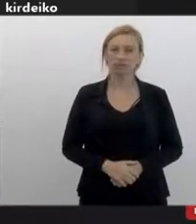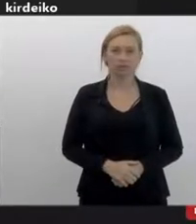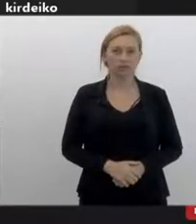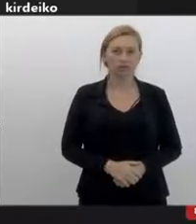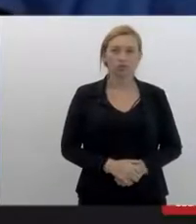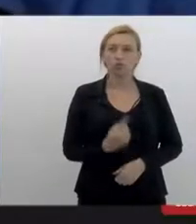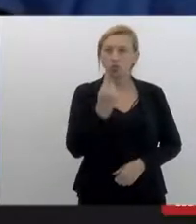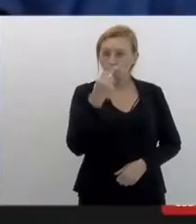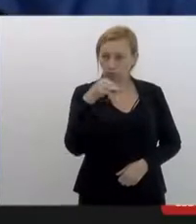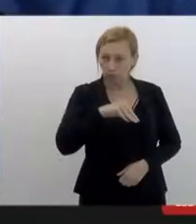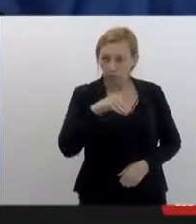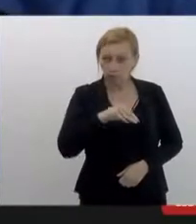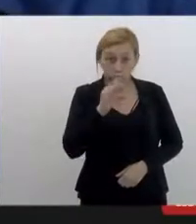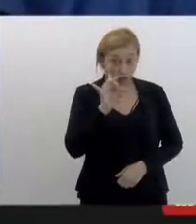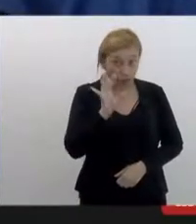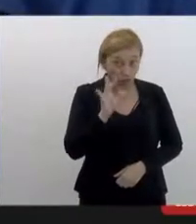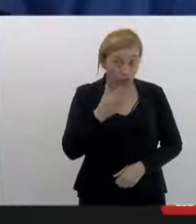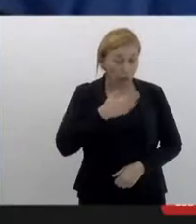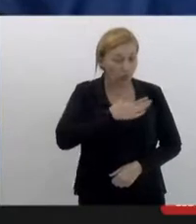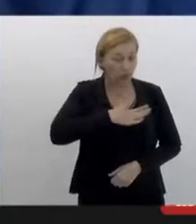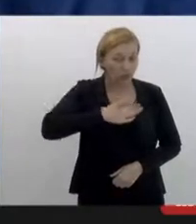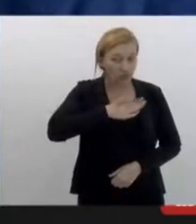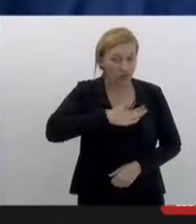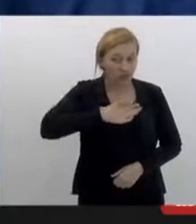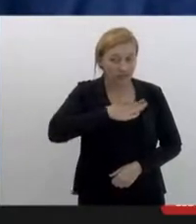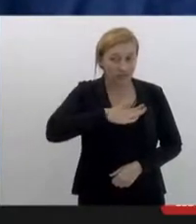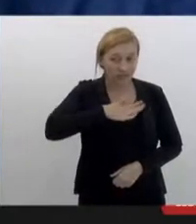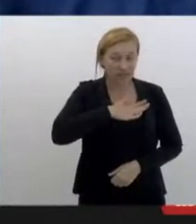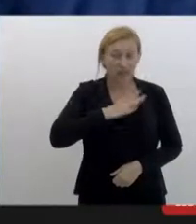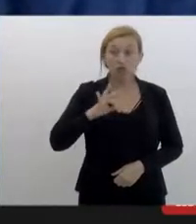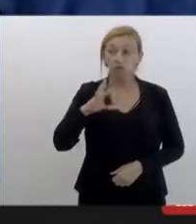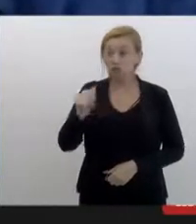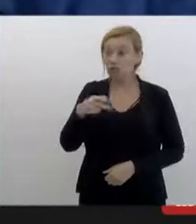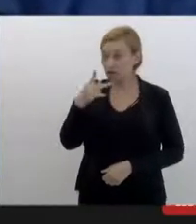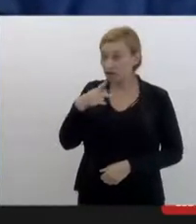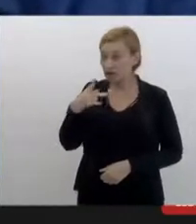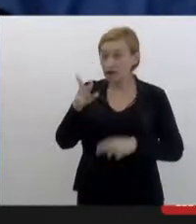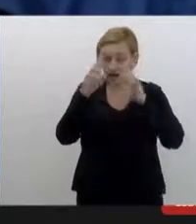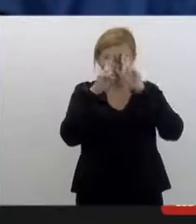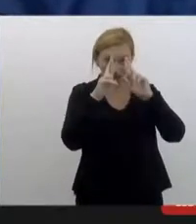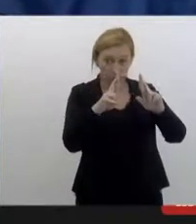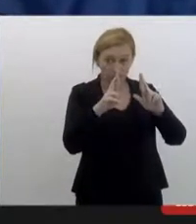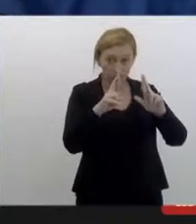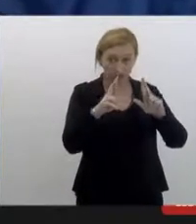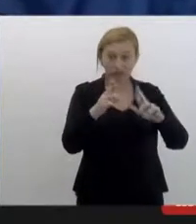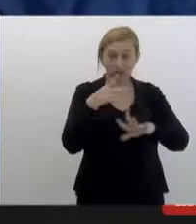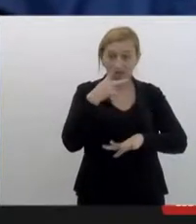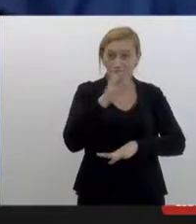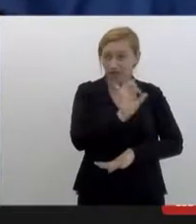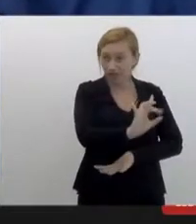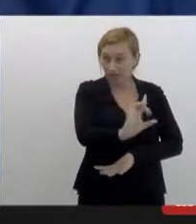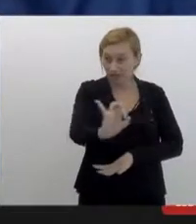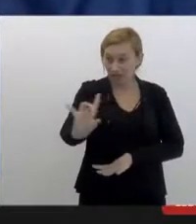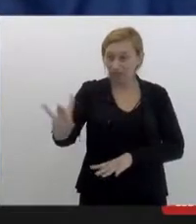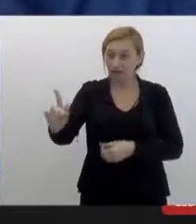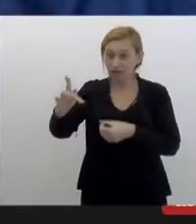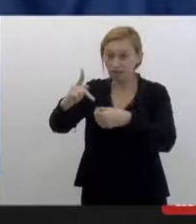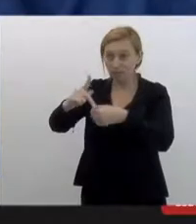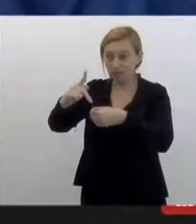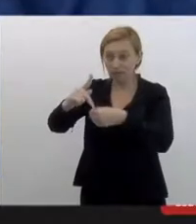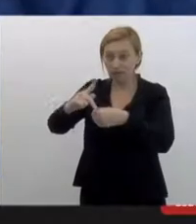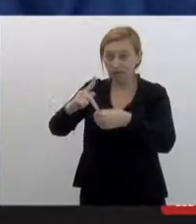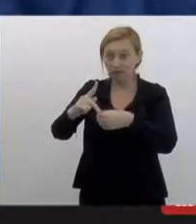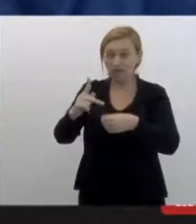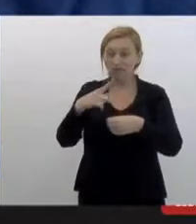um minutinho apenas, porque eu gostaria, diante de tudo que foi dito, respeitando o contraditório, que a Petrobras trouxesse